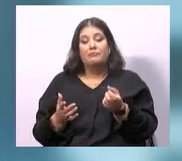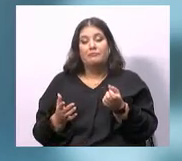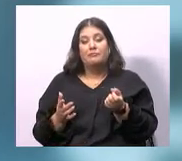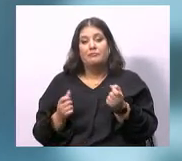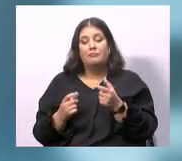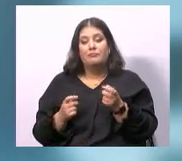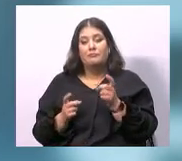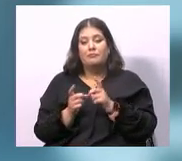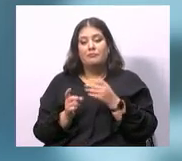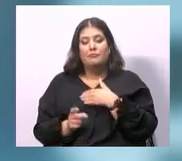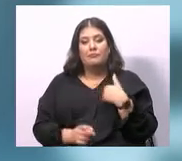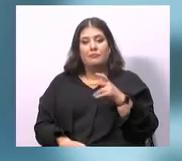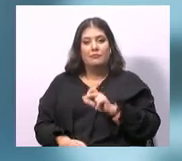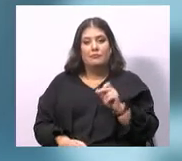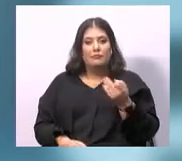através do endereço de e-mail